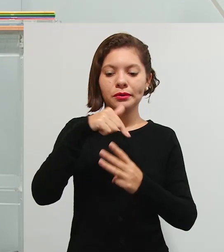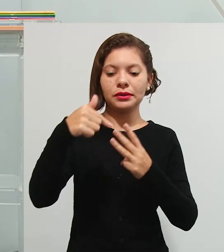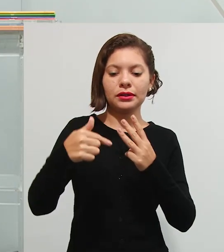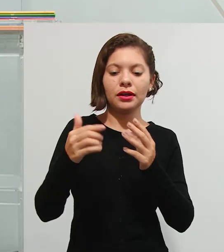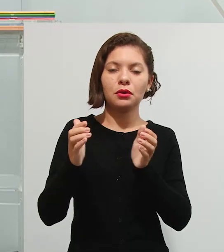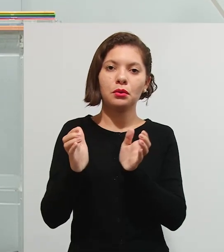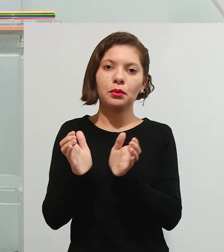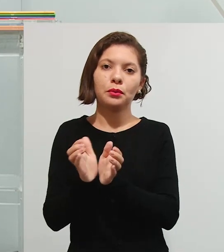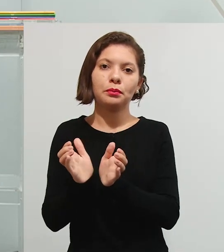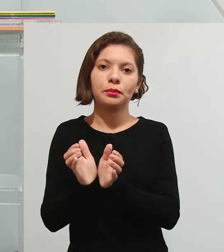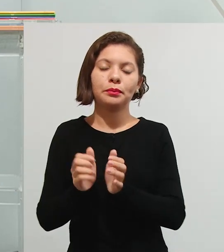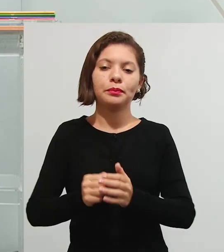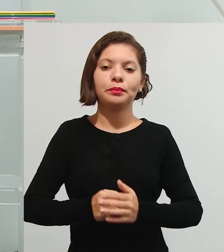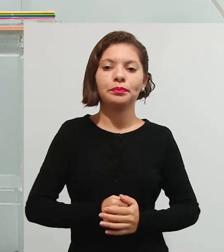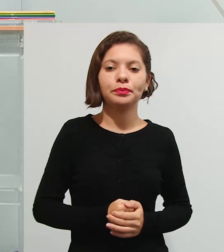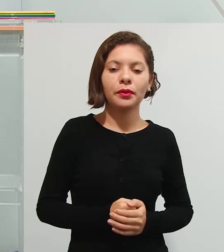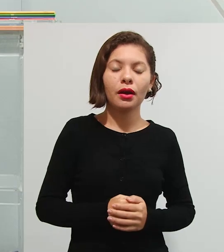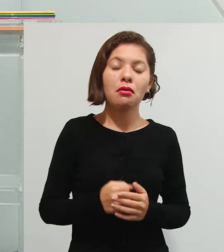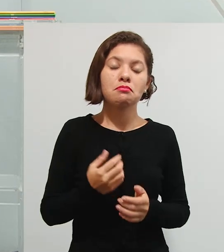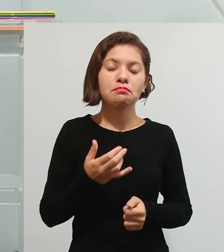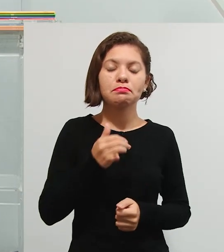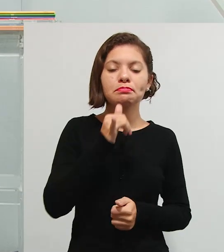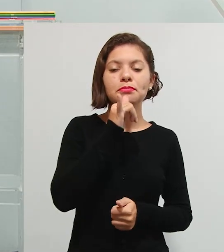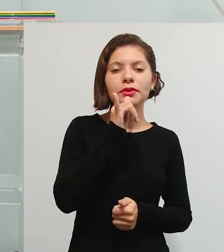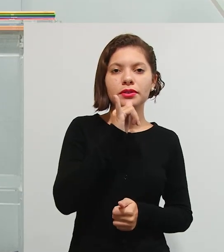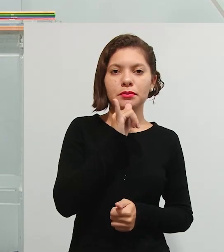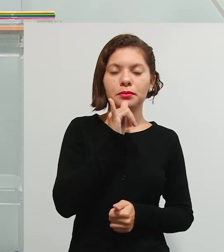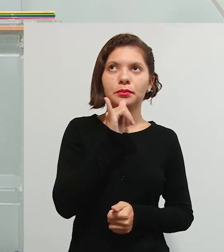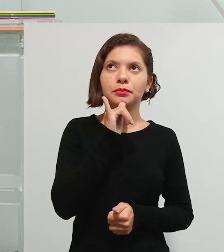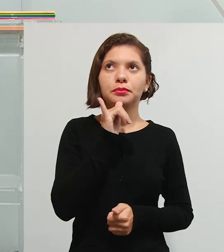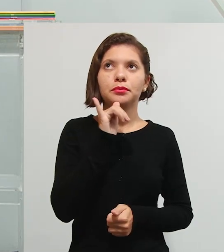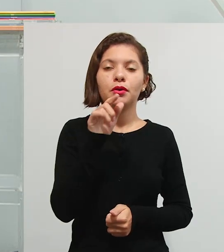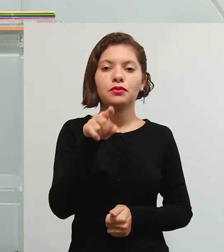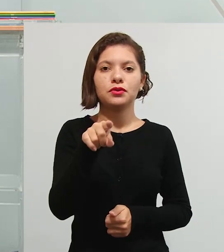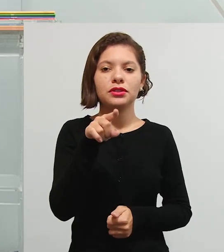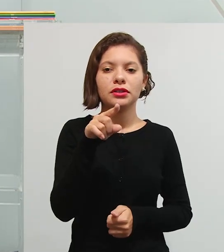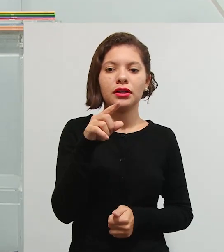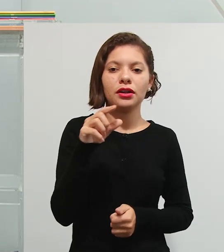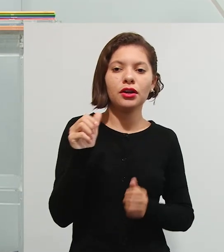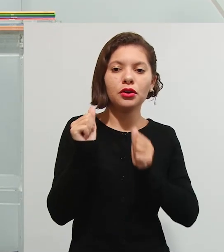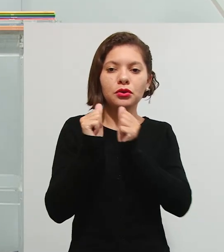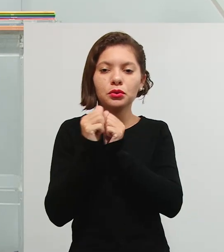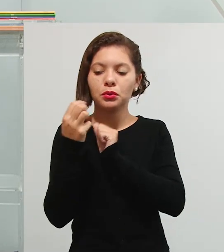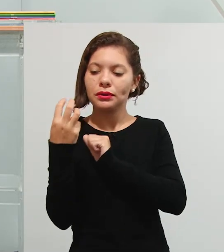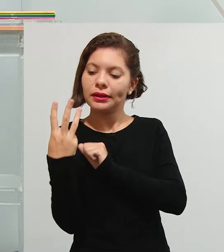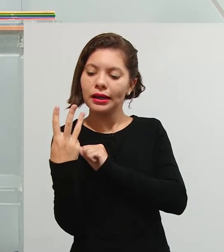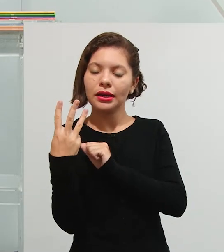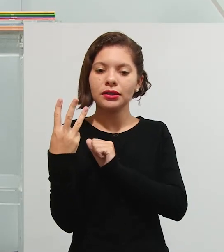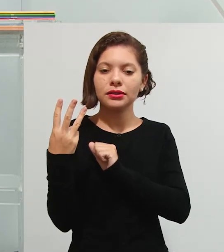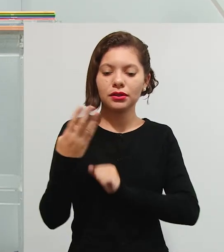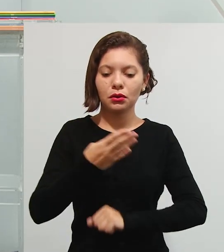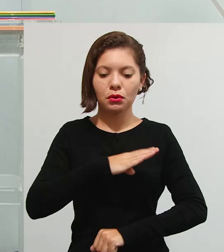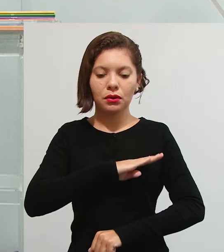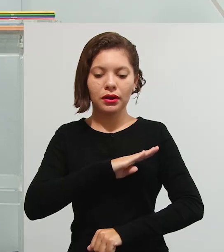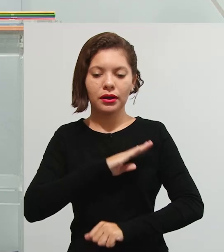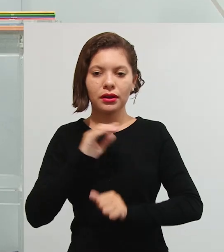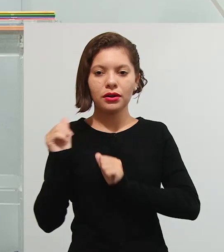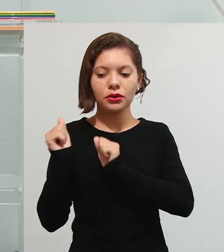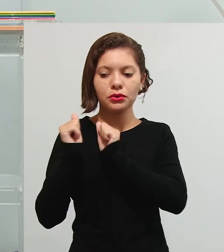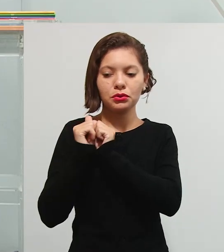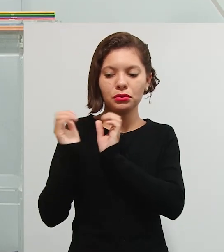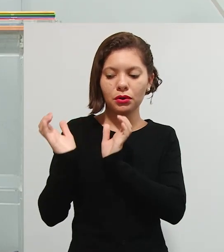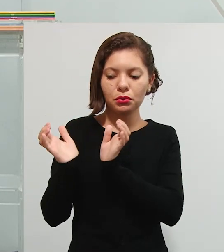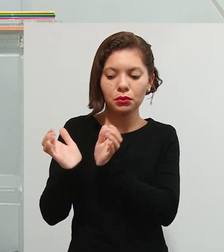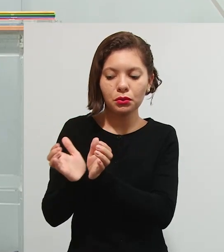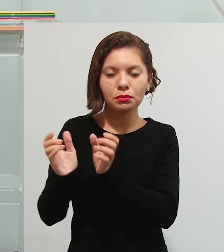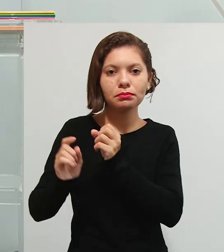em grupos. Então, digamos que você e mais 3 ou 4 colegas se alinhem ao